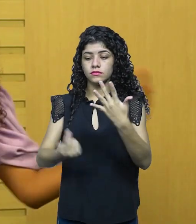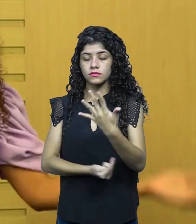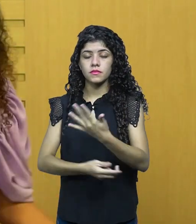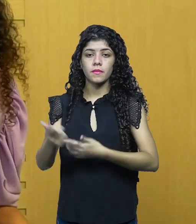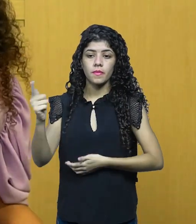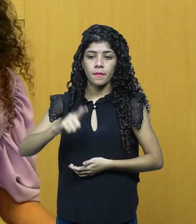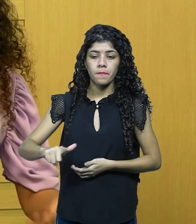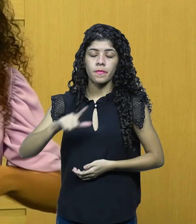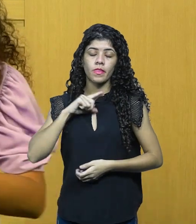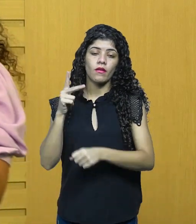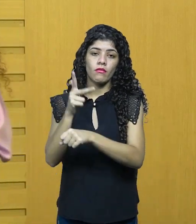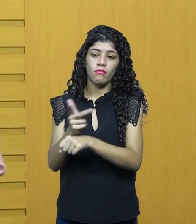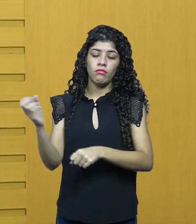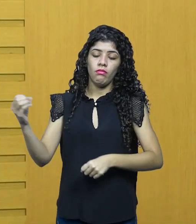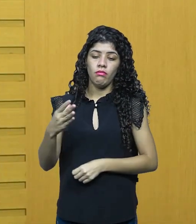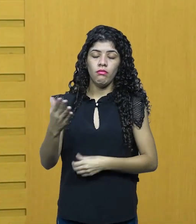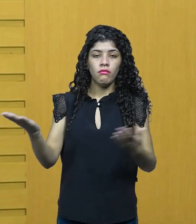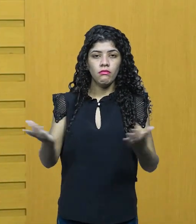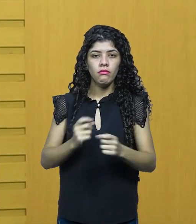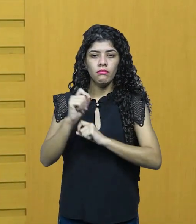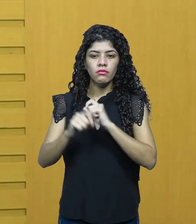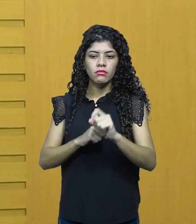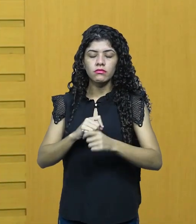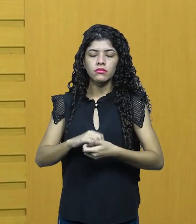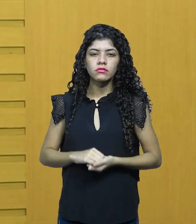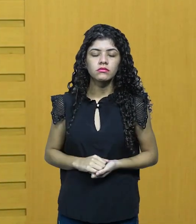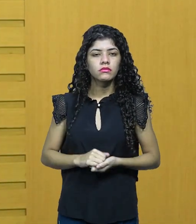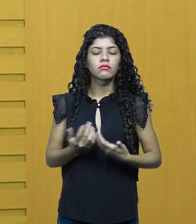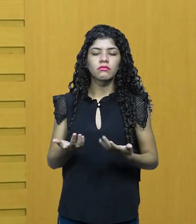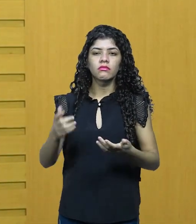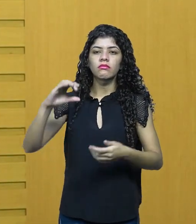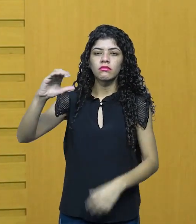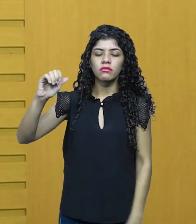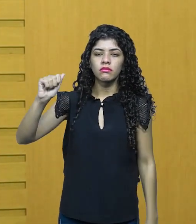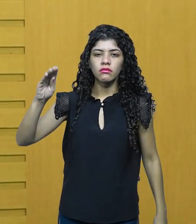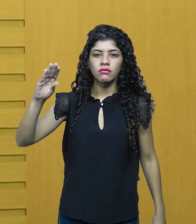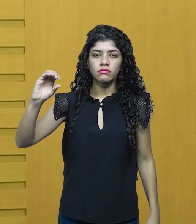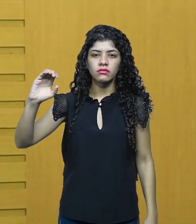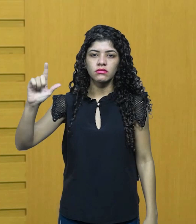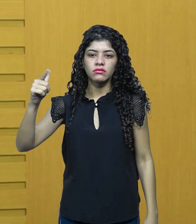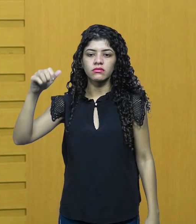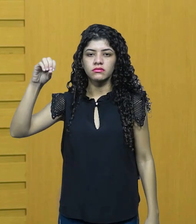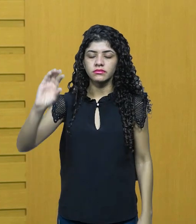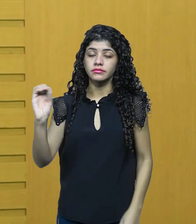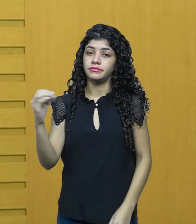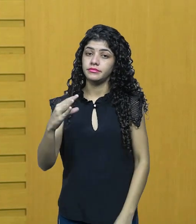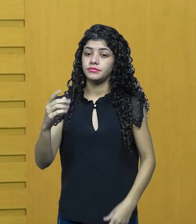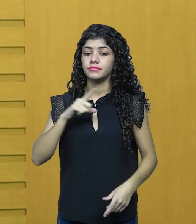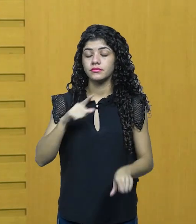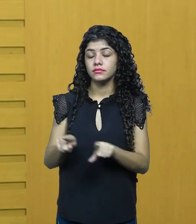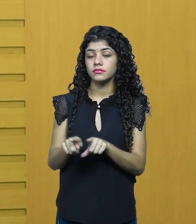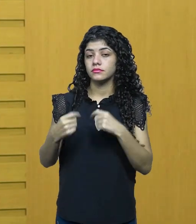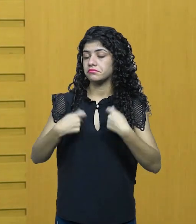eu abro uma cena nova, eu vou colocar um cabeçalho novo. Mas tem formas também